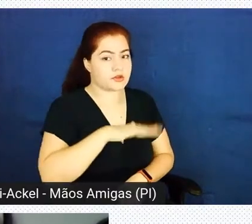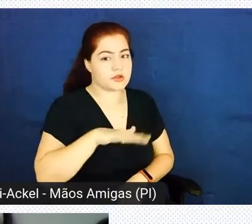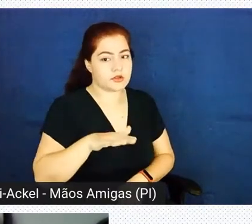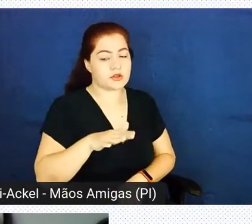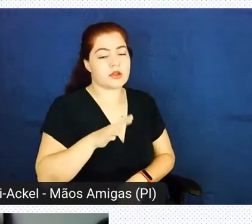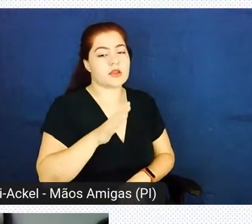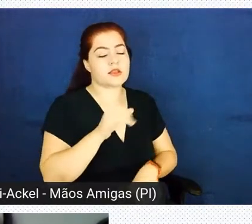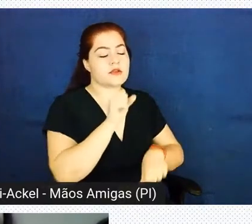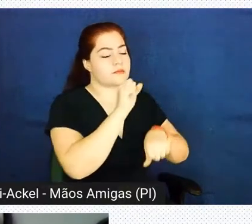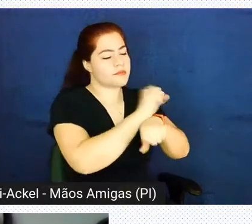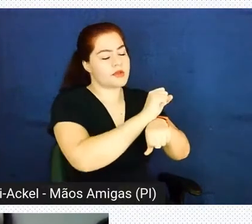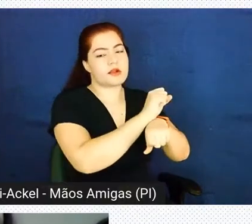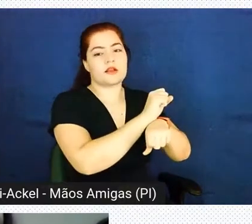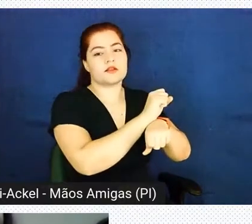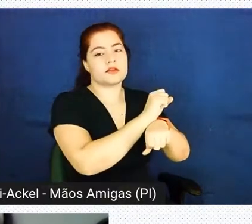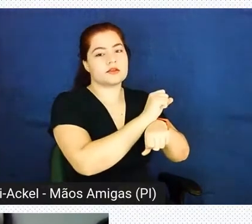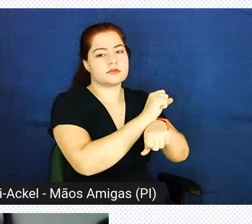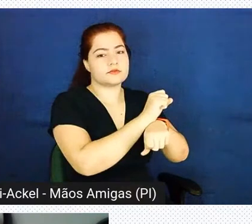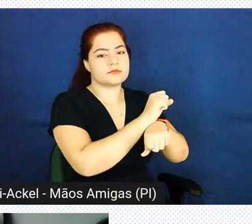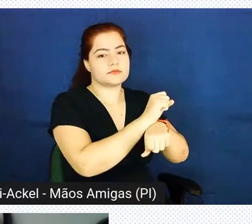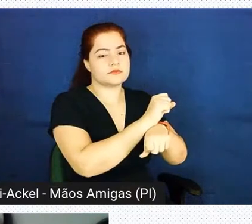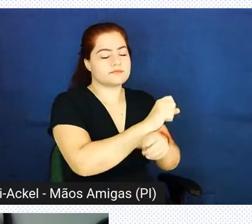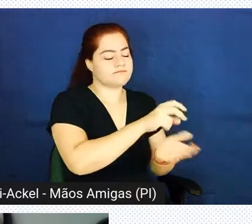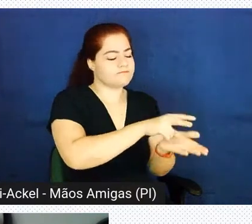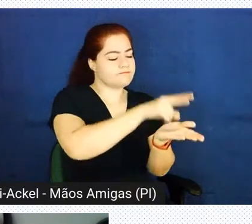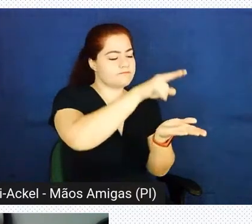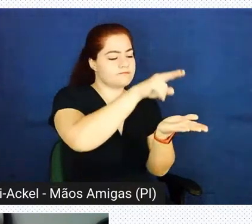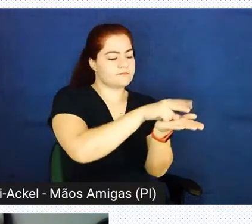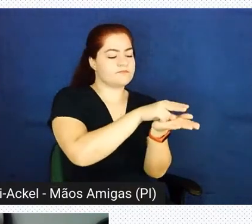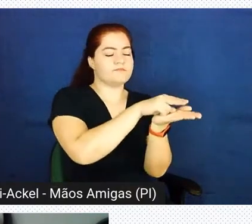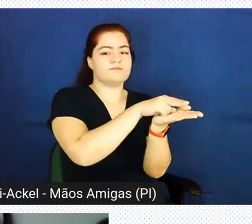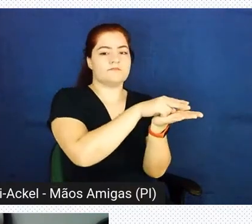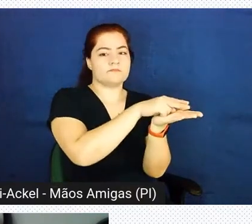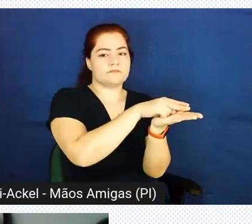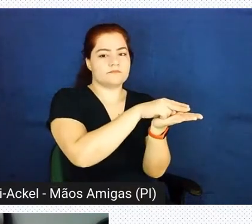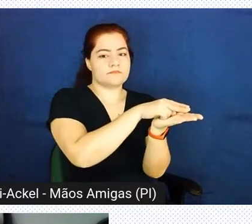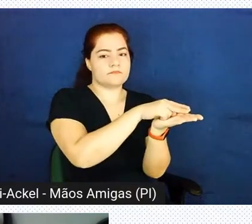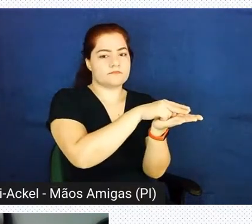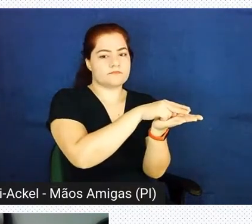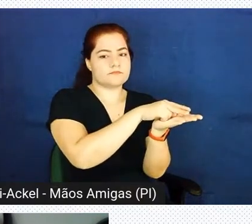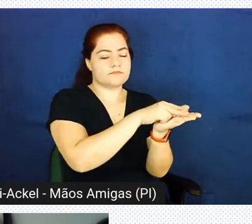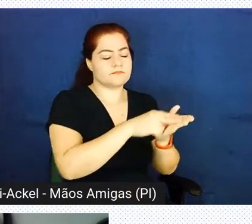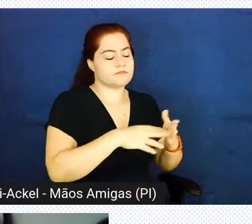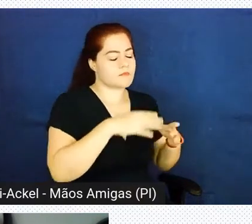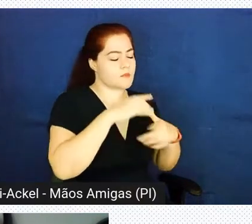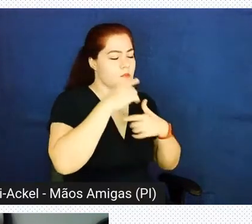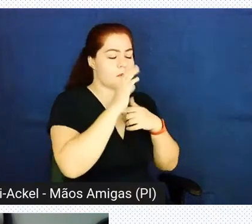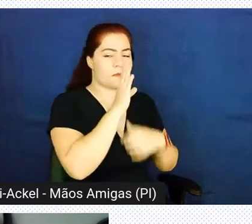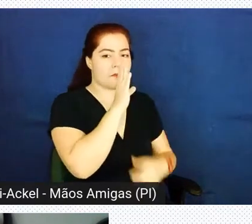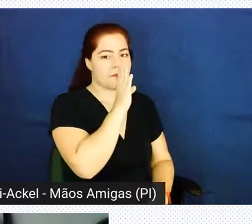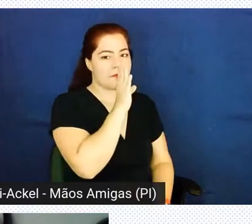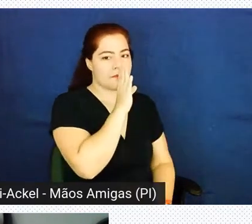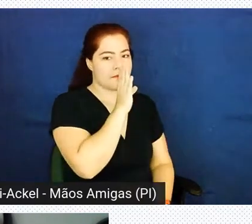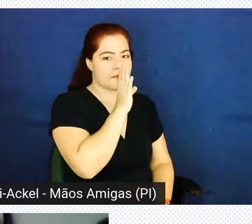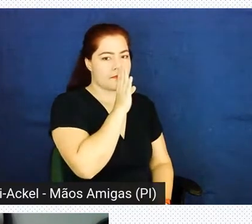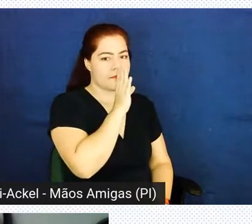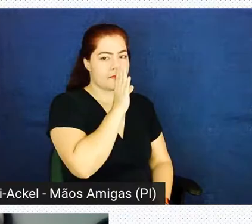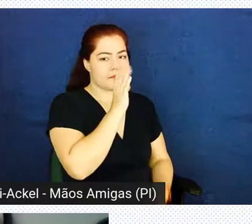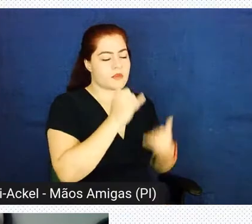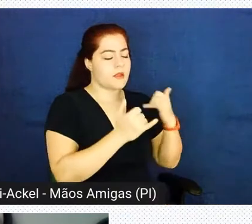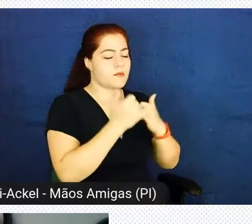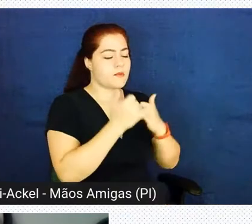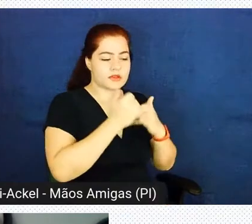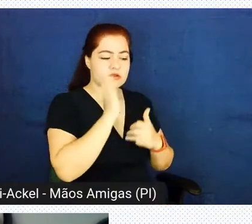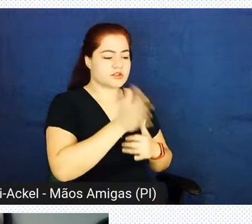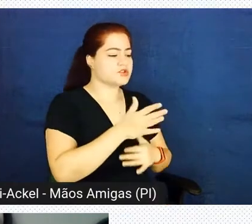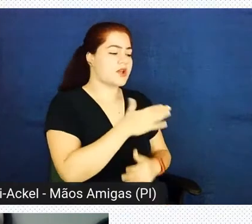parada. Jazia ali, quieta, com sinais de que havia